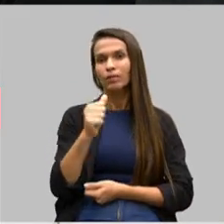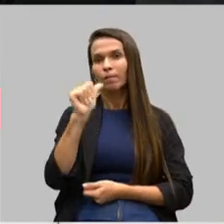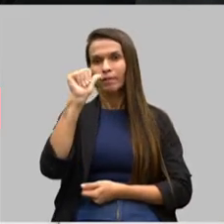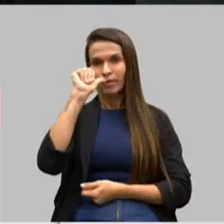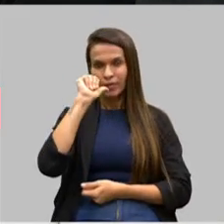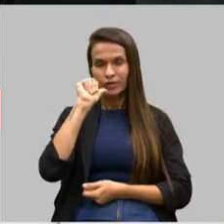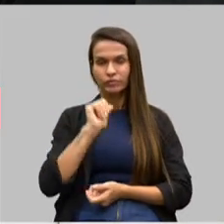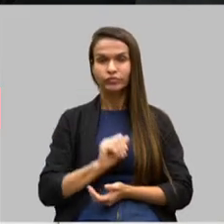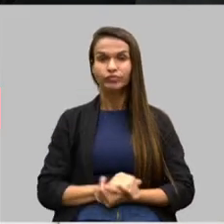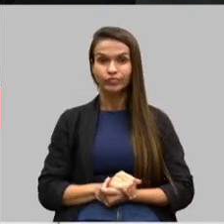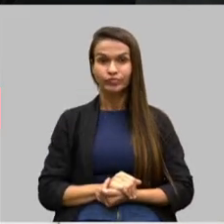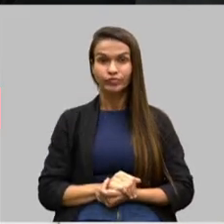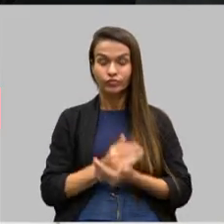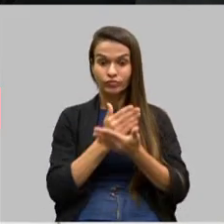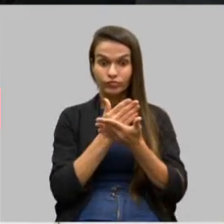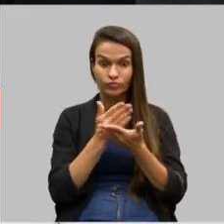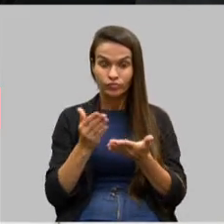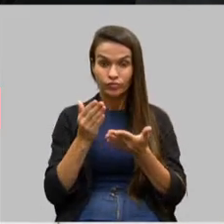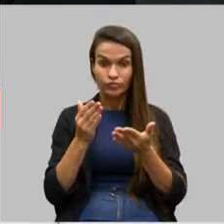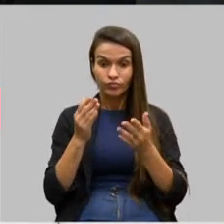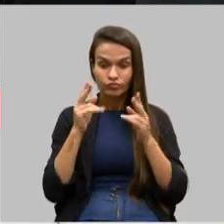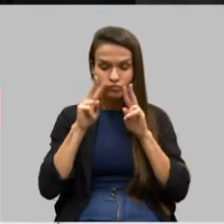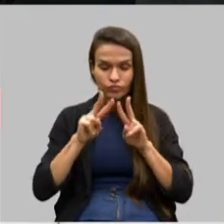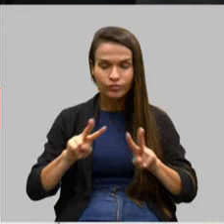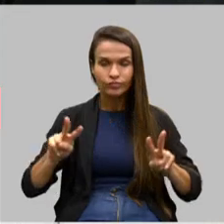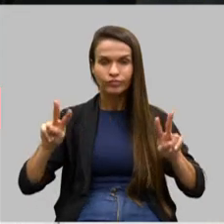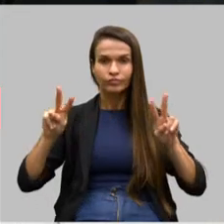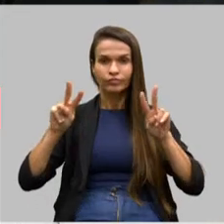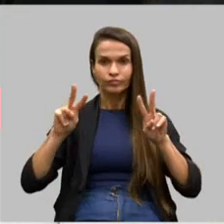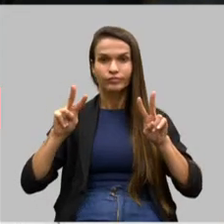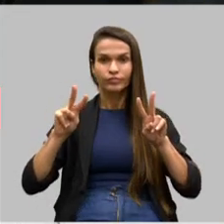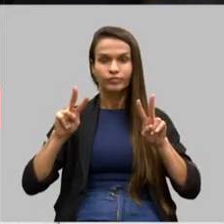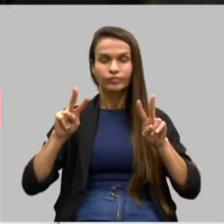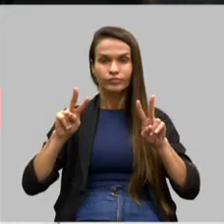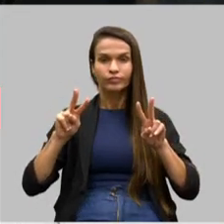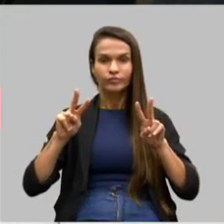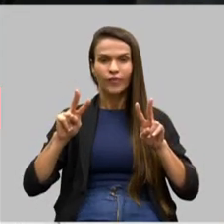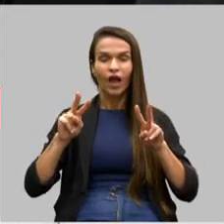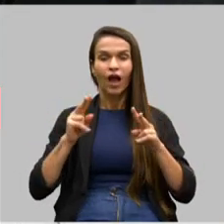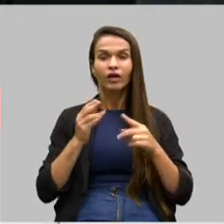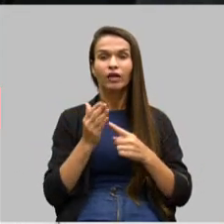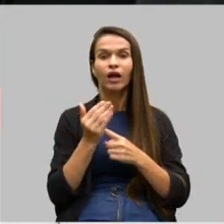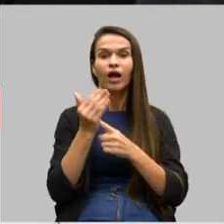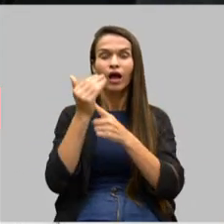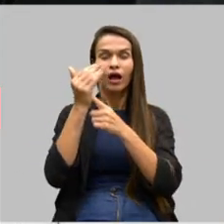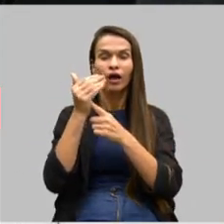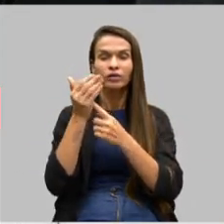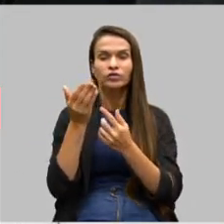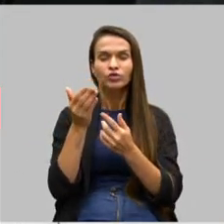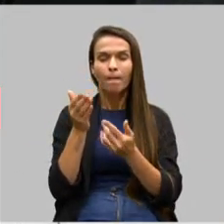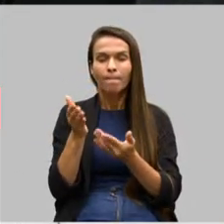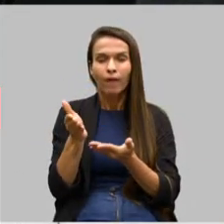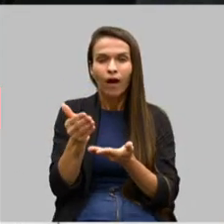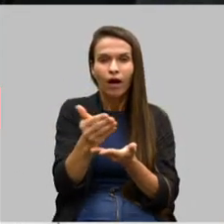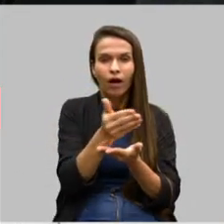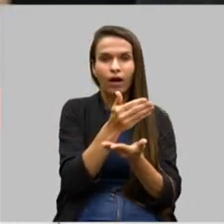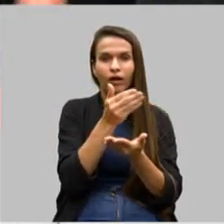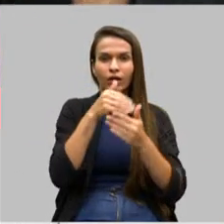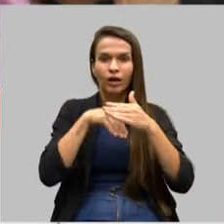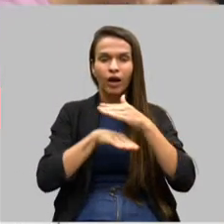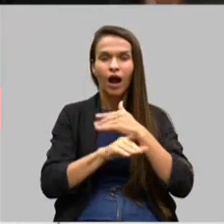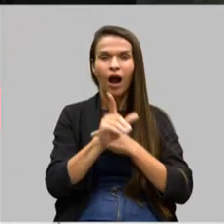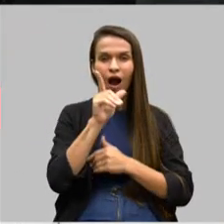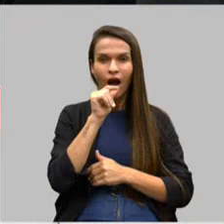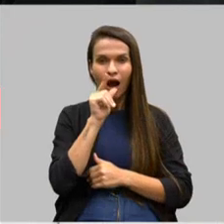Então, é a partir dessa visão que as tecnologias de captação e armazenamento de água para consumo humano,